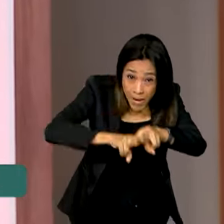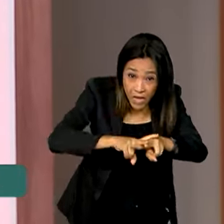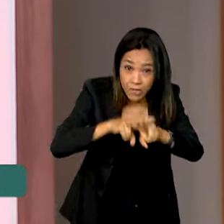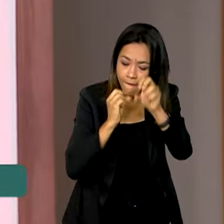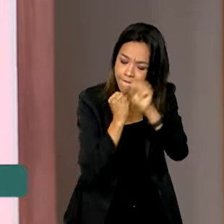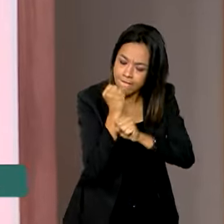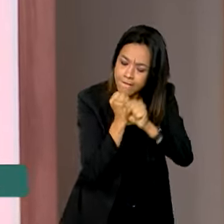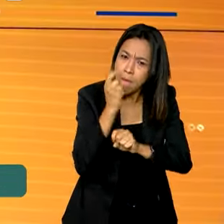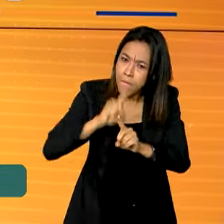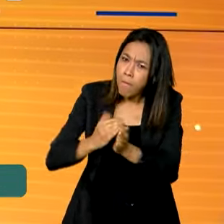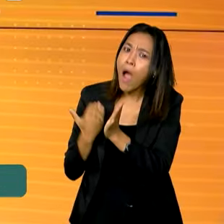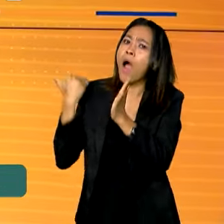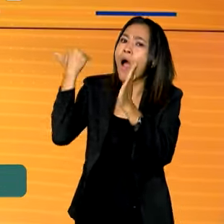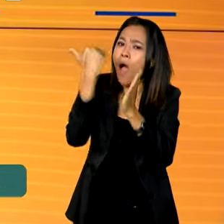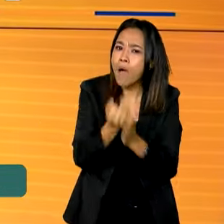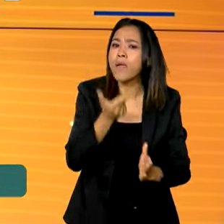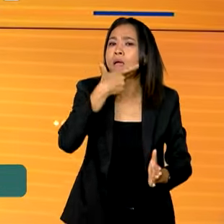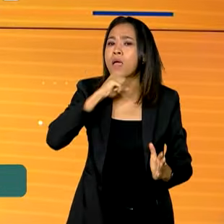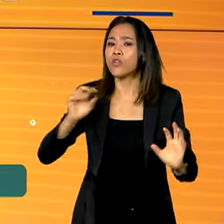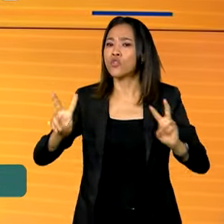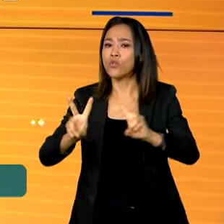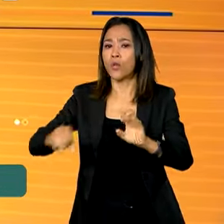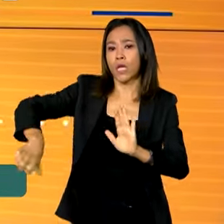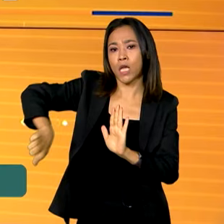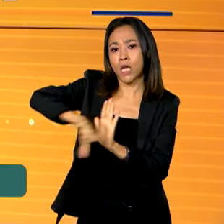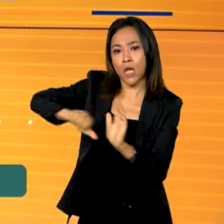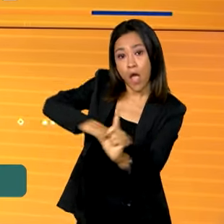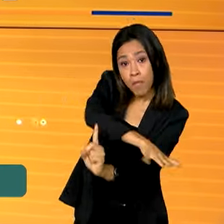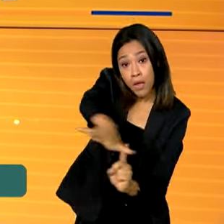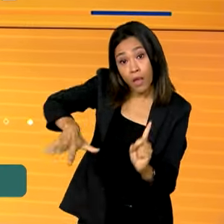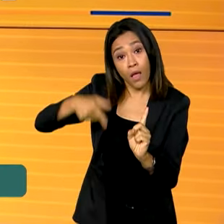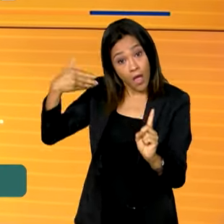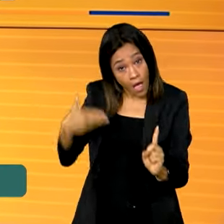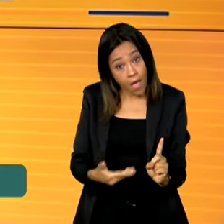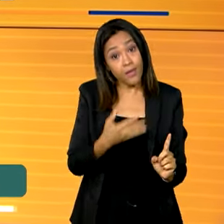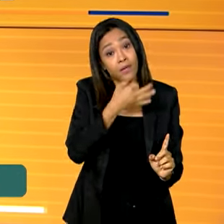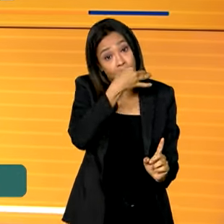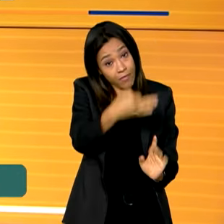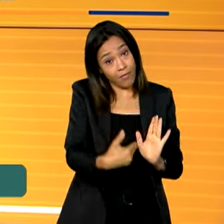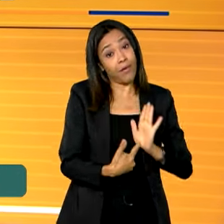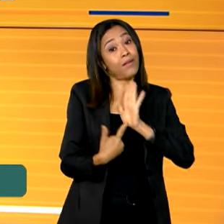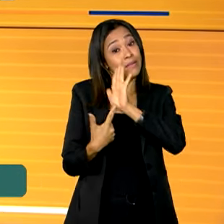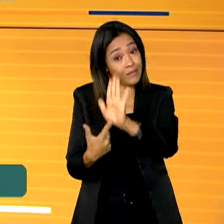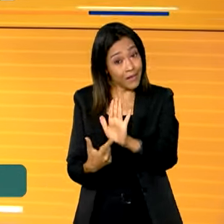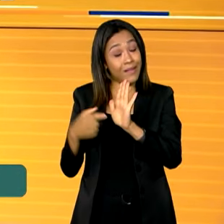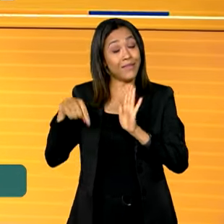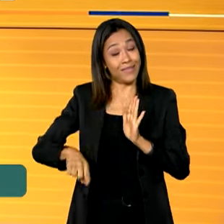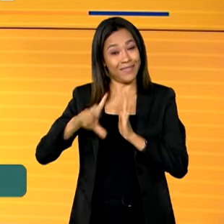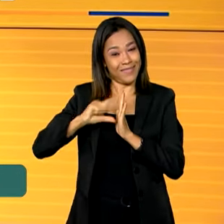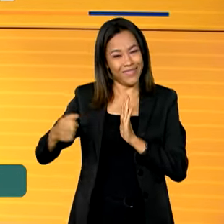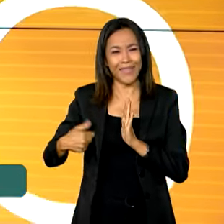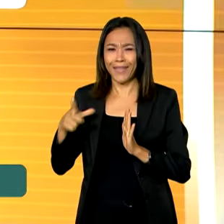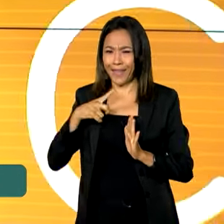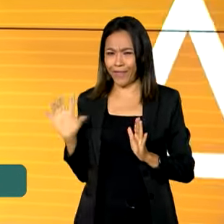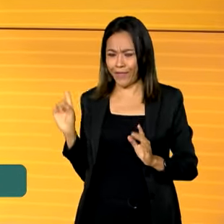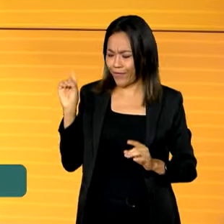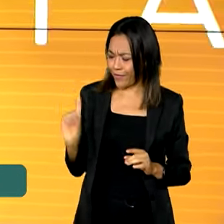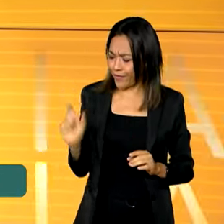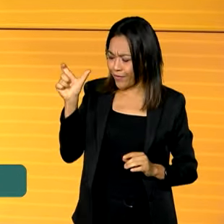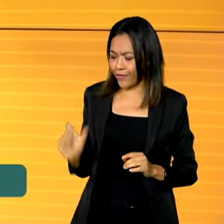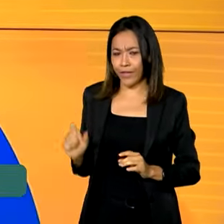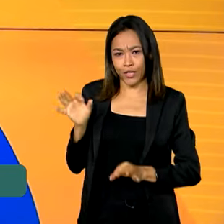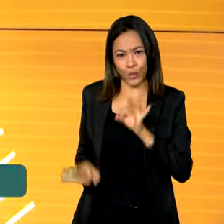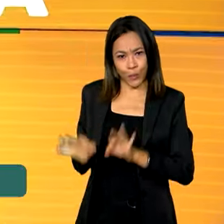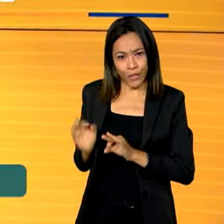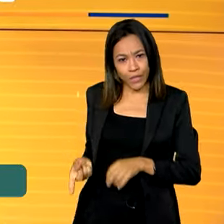crimes ambientais. As sugestões foram apresentadas em uma reunião no Palácio do Planalto, que contou com a presença dos ministros da Justiça